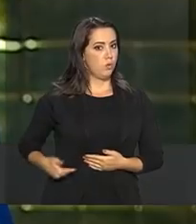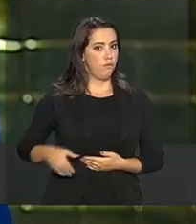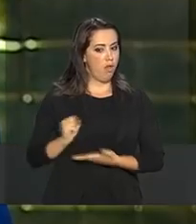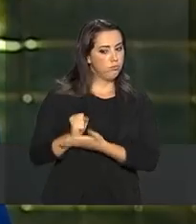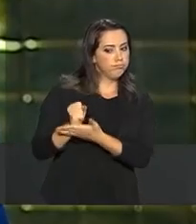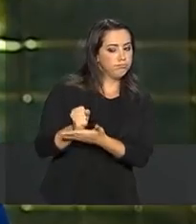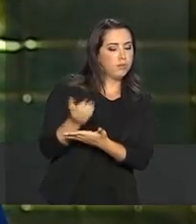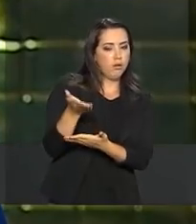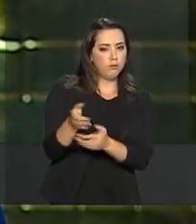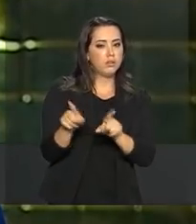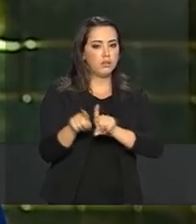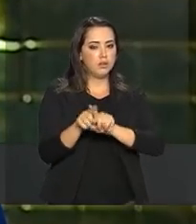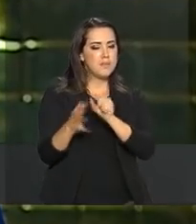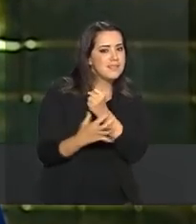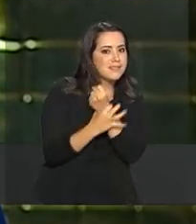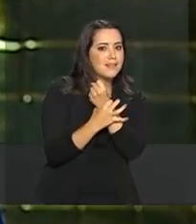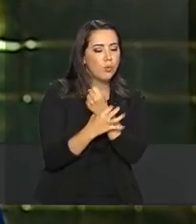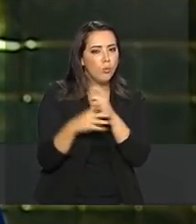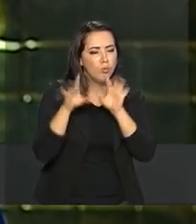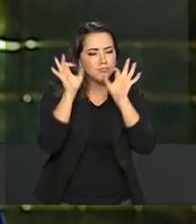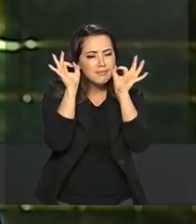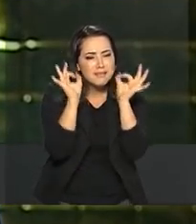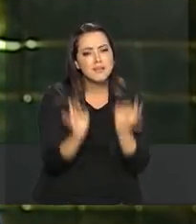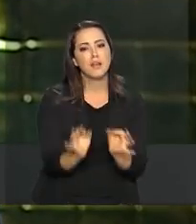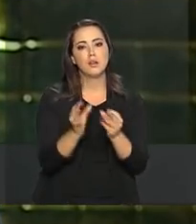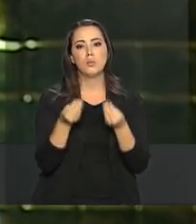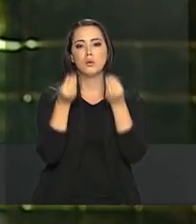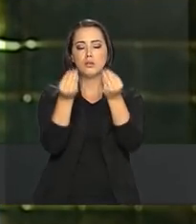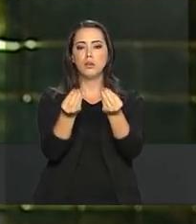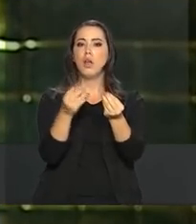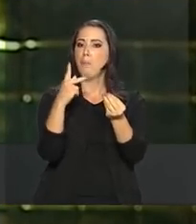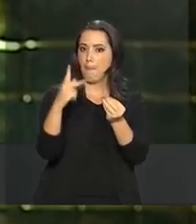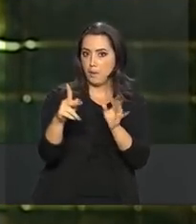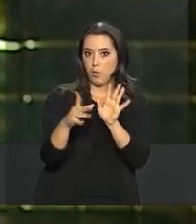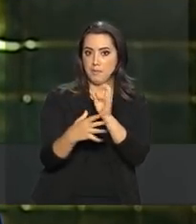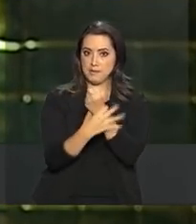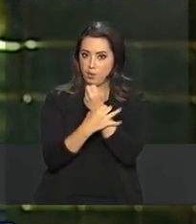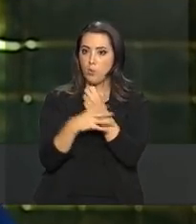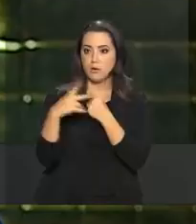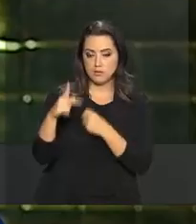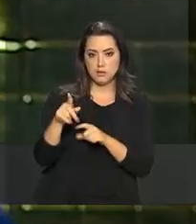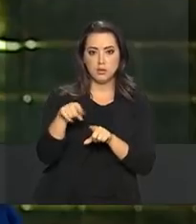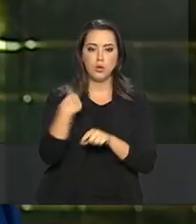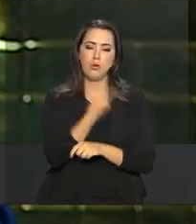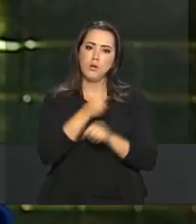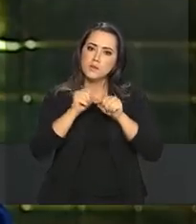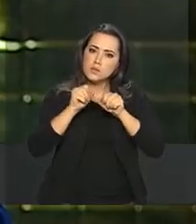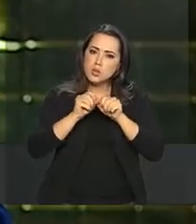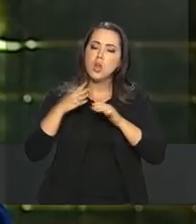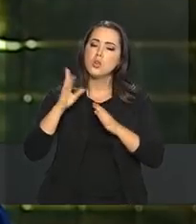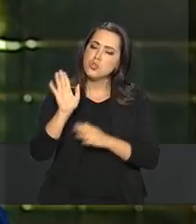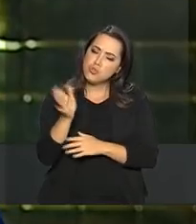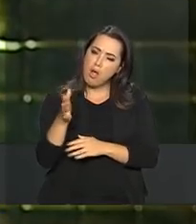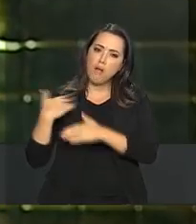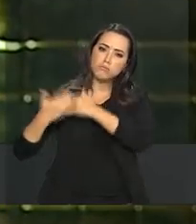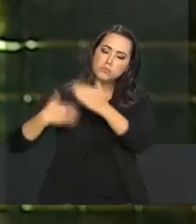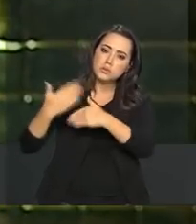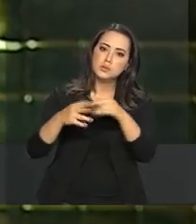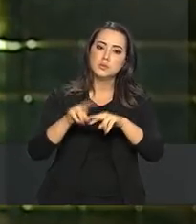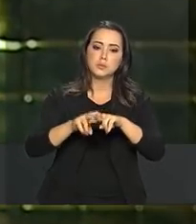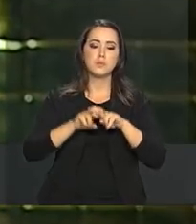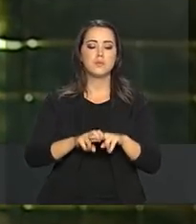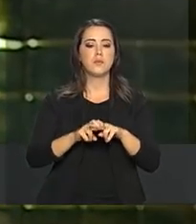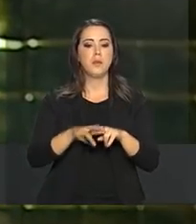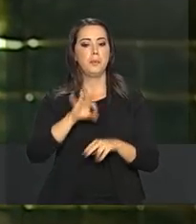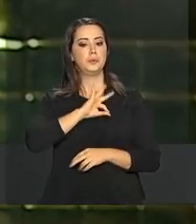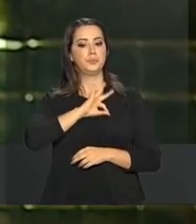seguramente como você diz para garantir a sua segurança isso nós faremos como já temos feito por meio da